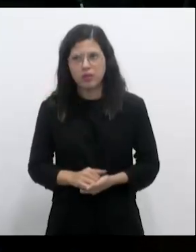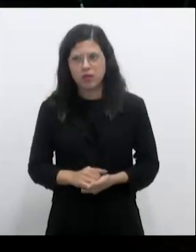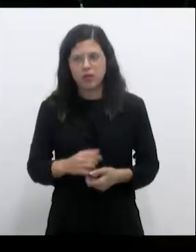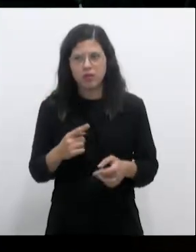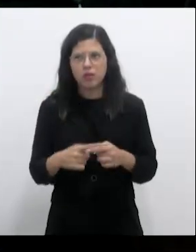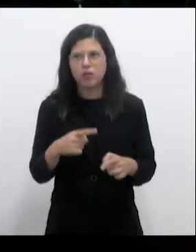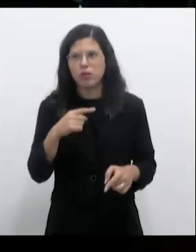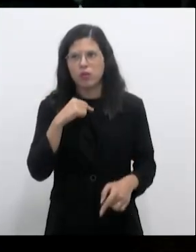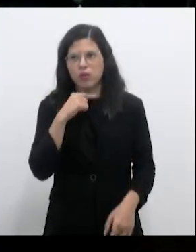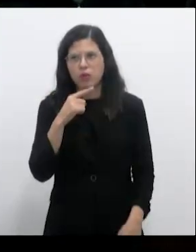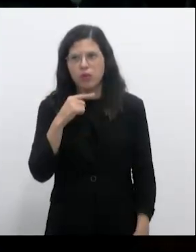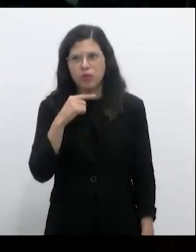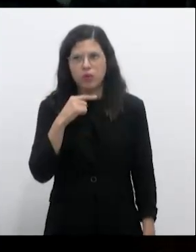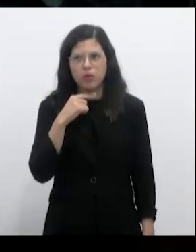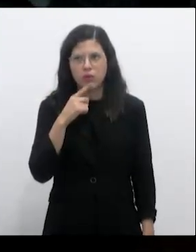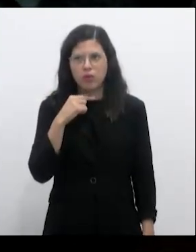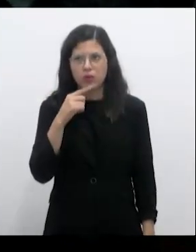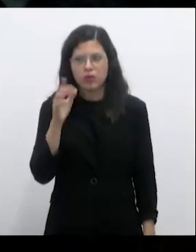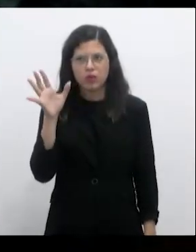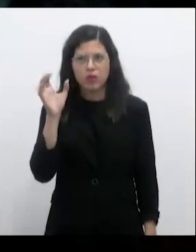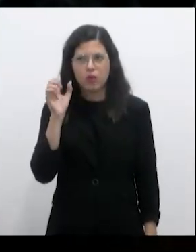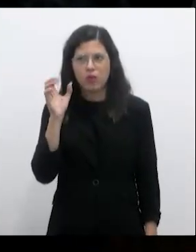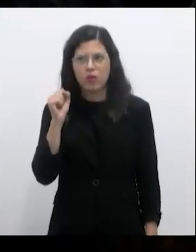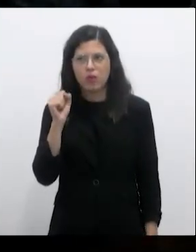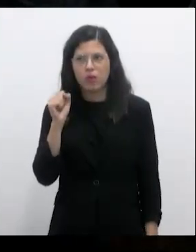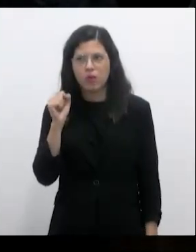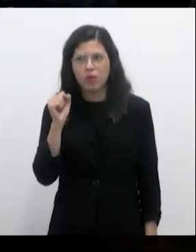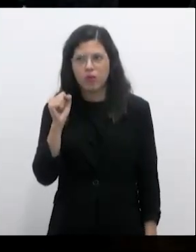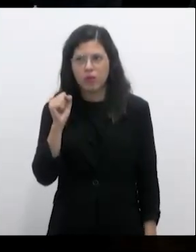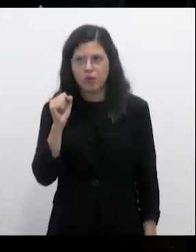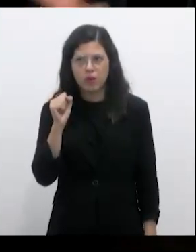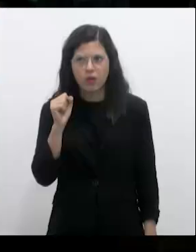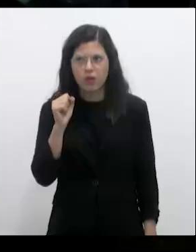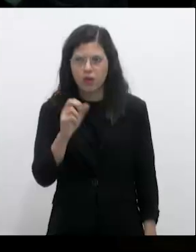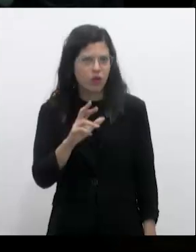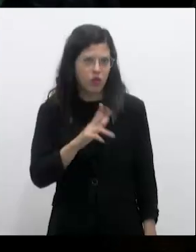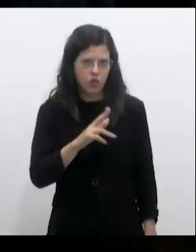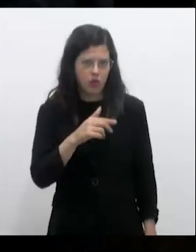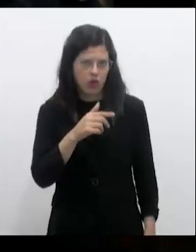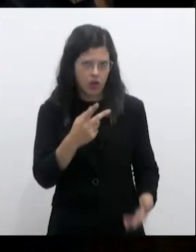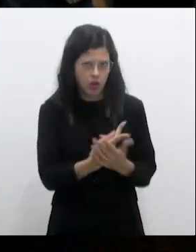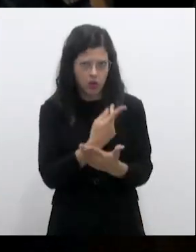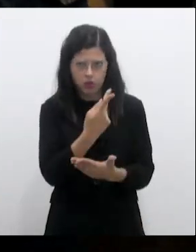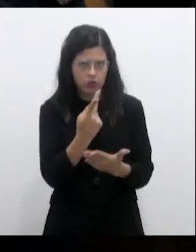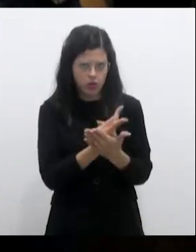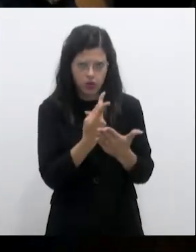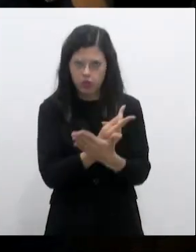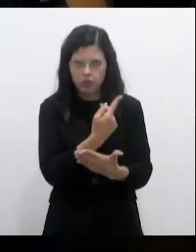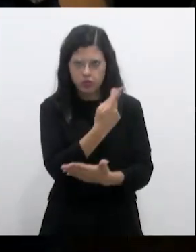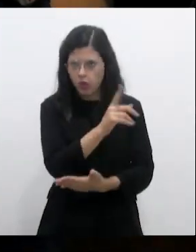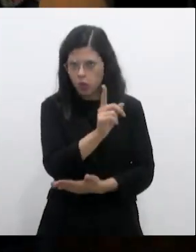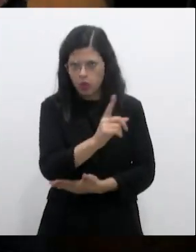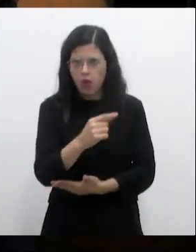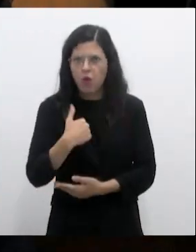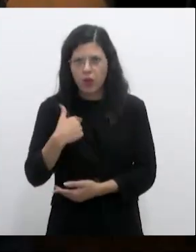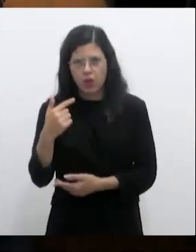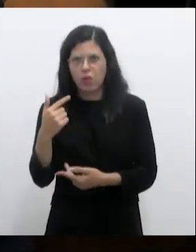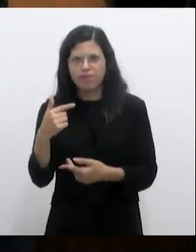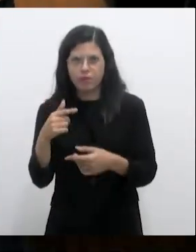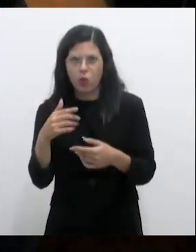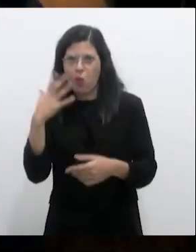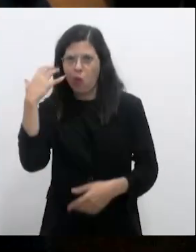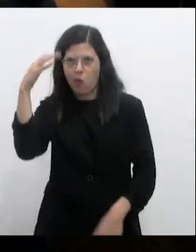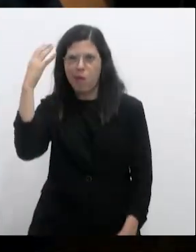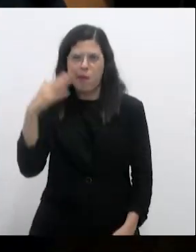não consegui ouvi-lo, por falha não sua, por falha minha. Quais foram as emendas